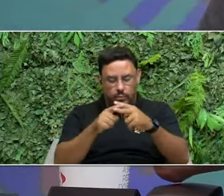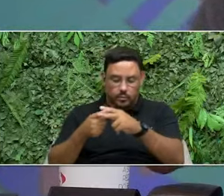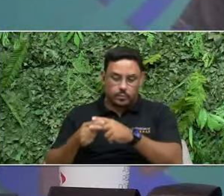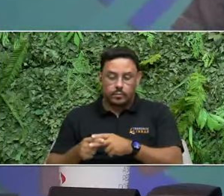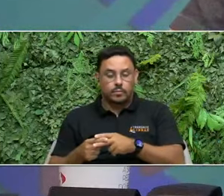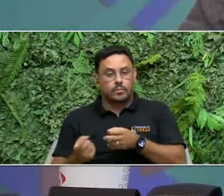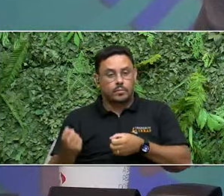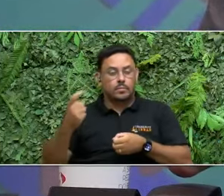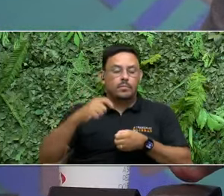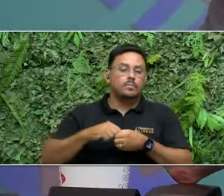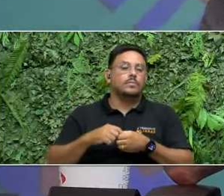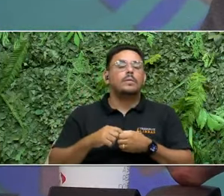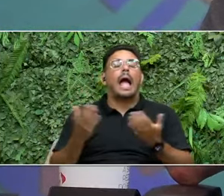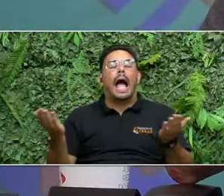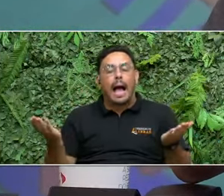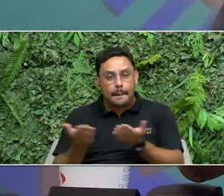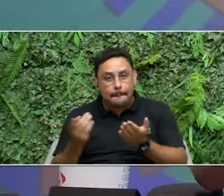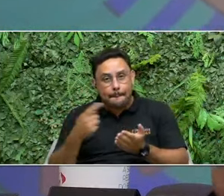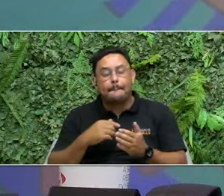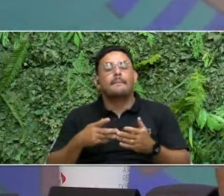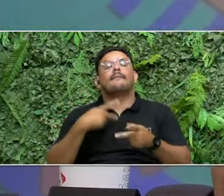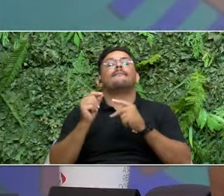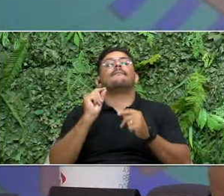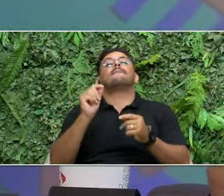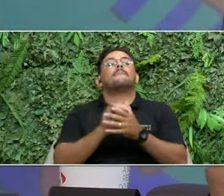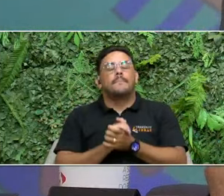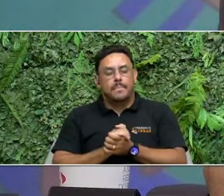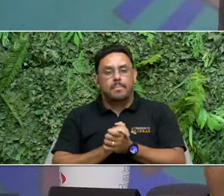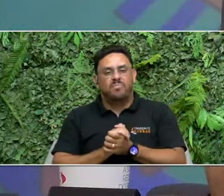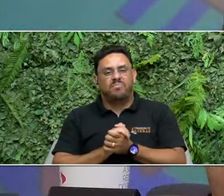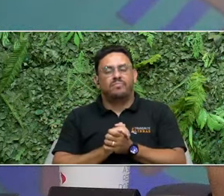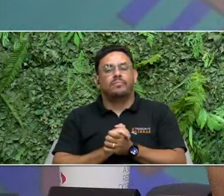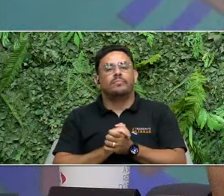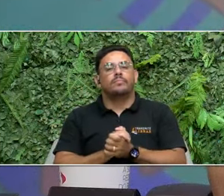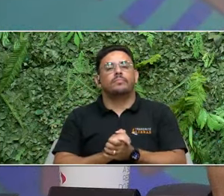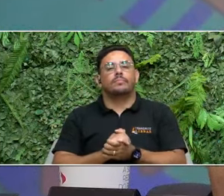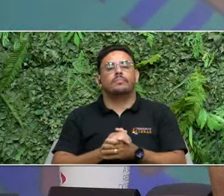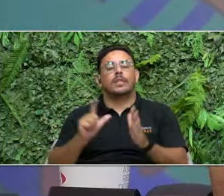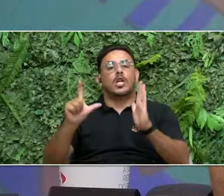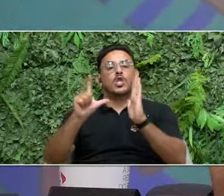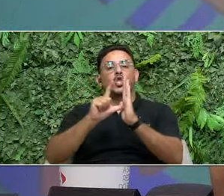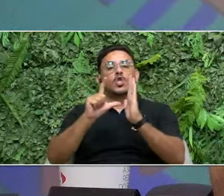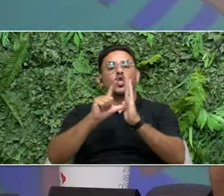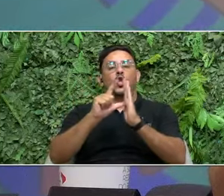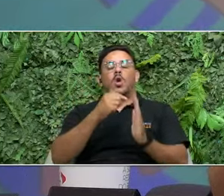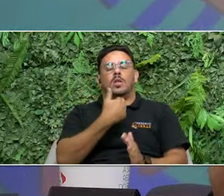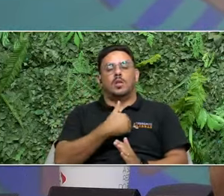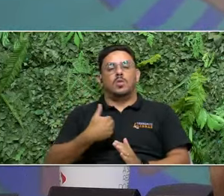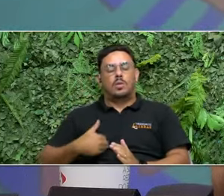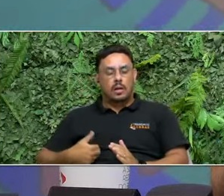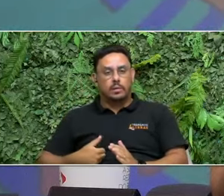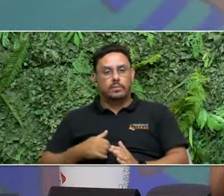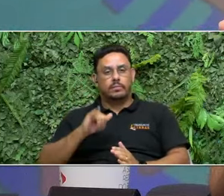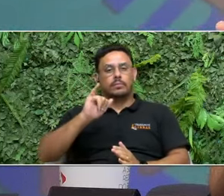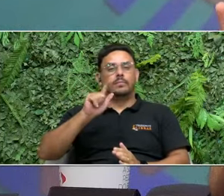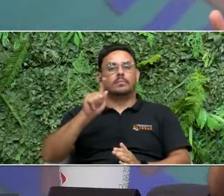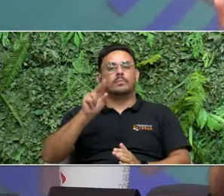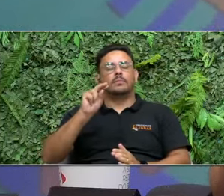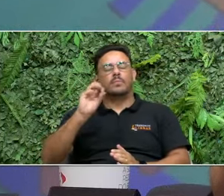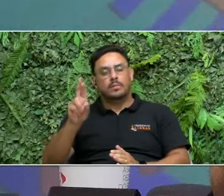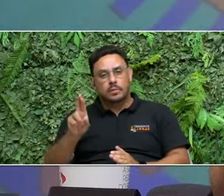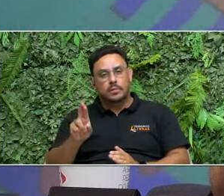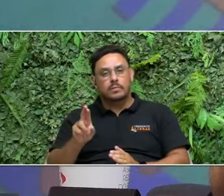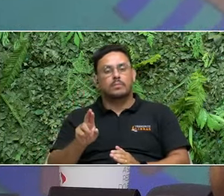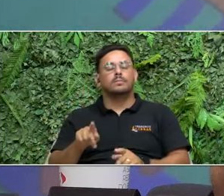restabelecido enquanto isso eu quero falar para você da Loja do Galo iGuinho também iGuinho também tá tá tá